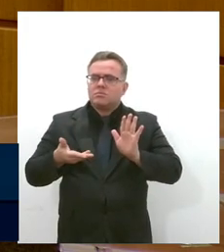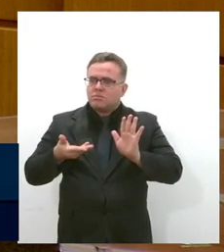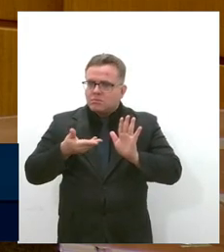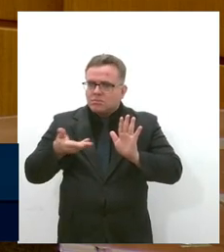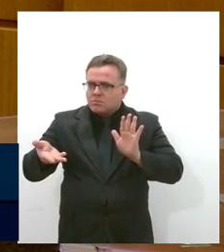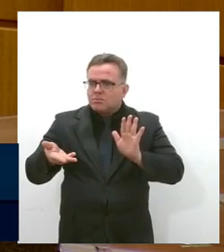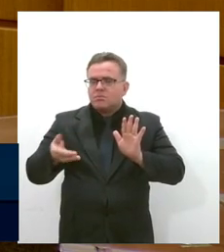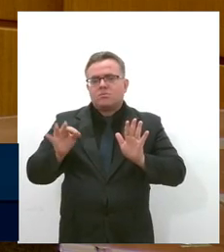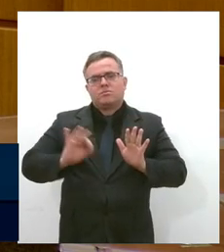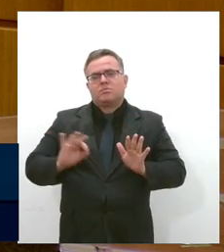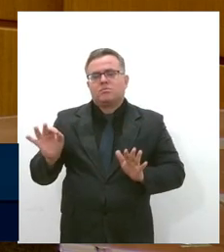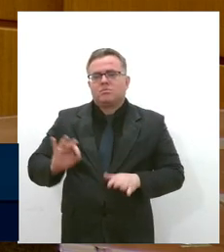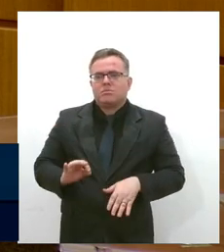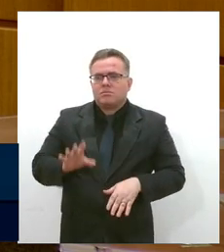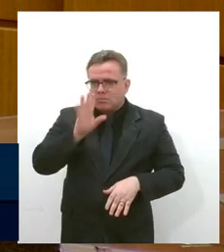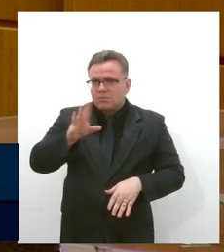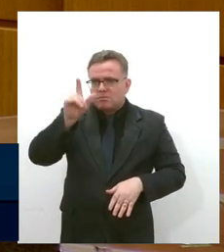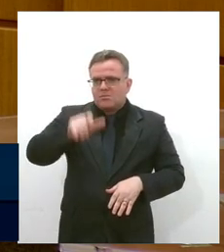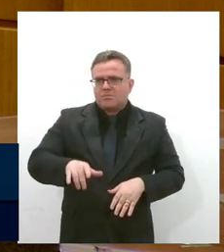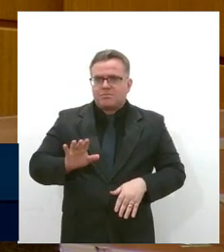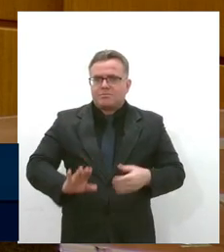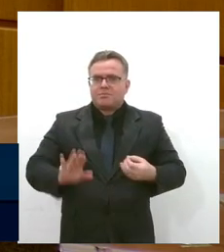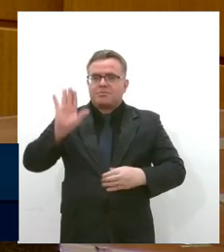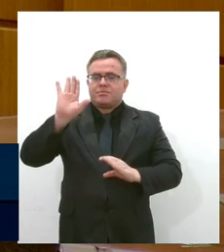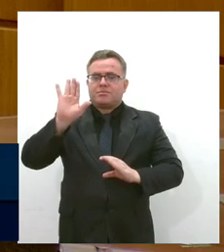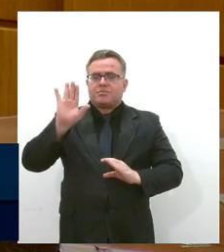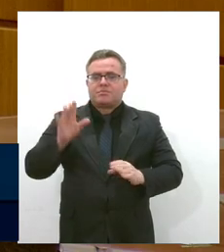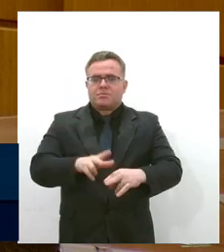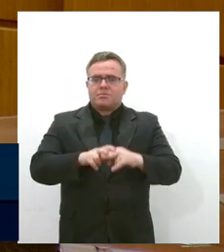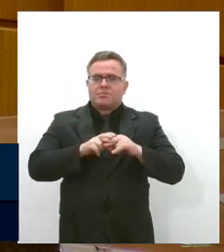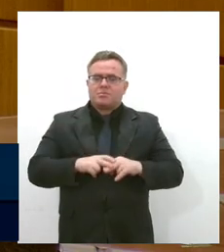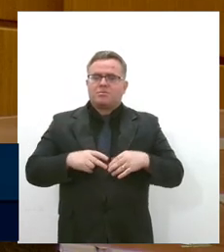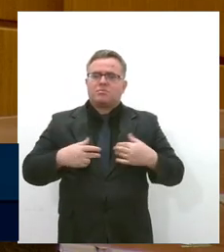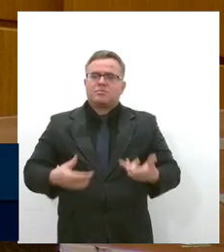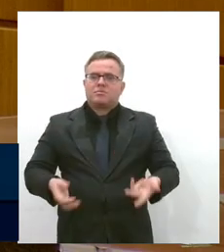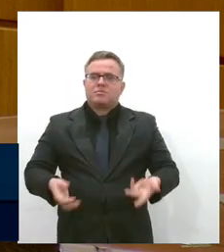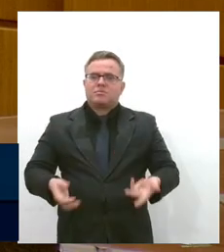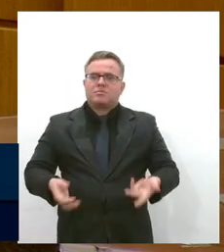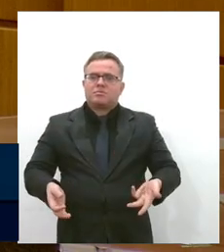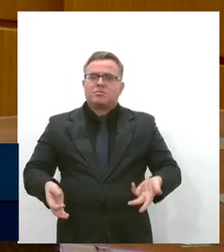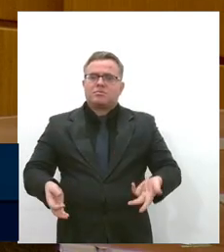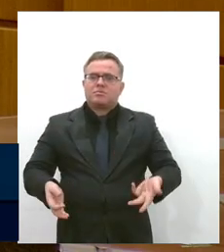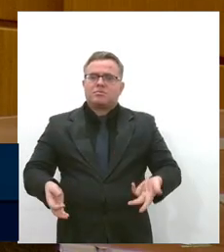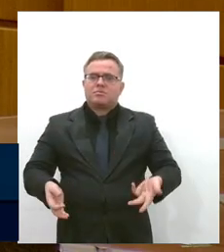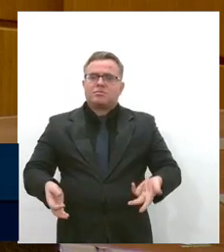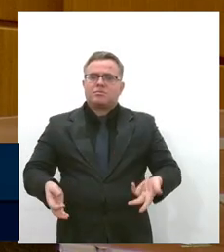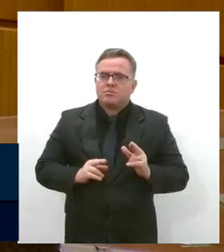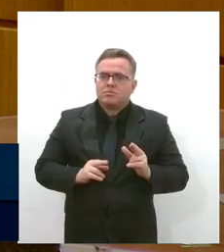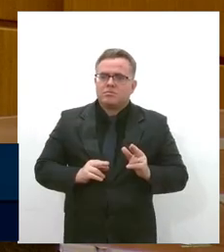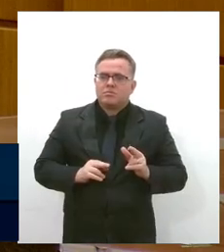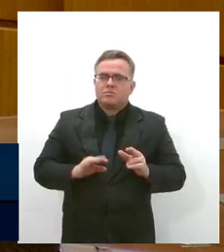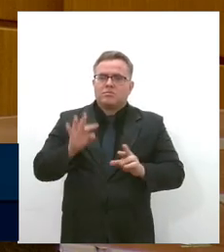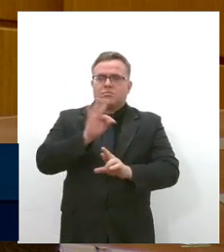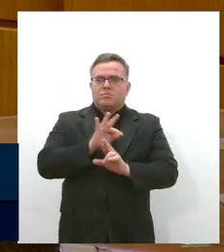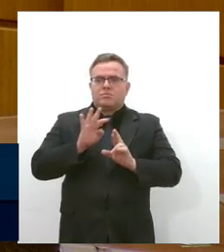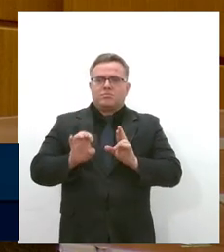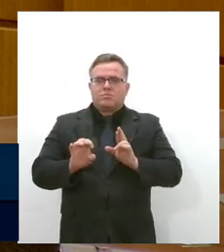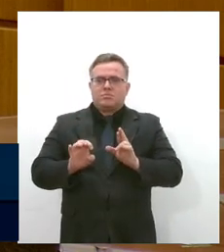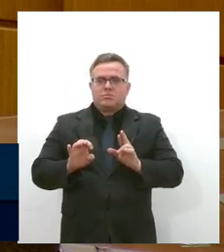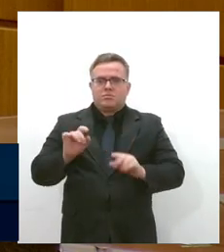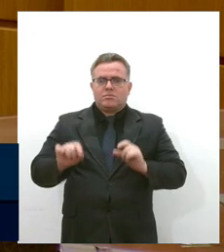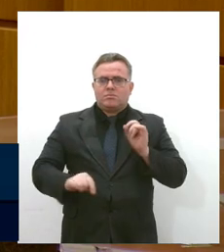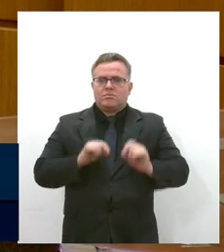Então, isso não contribui em nada, eu espero que o próprio TRE, já concluindo, senhor presidente, o